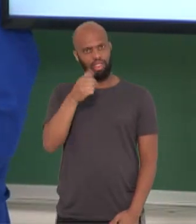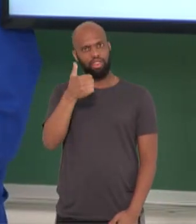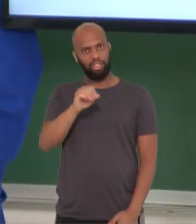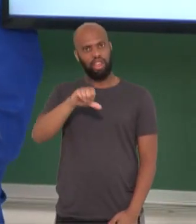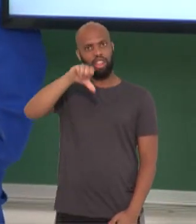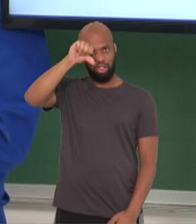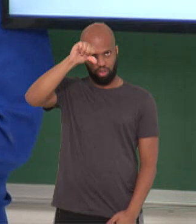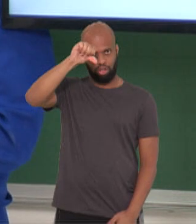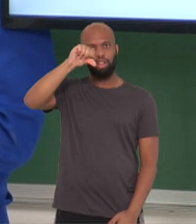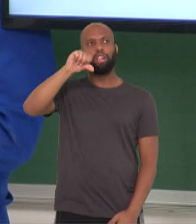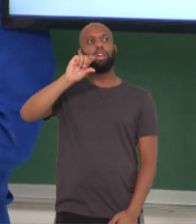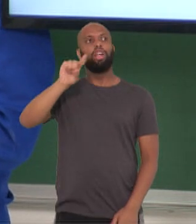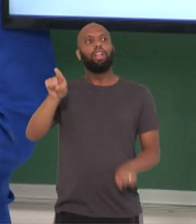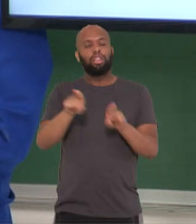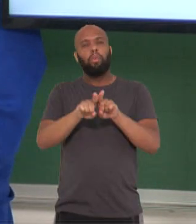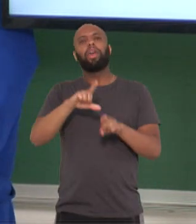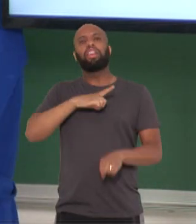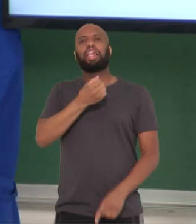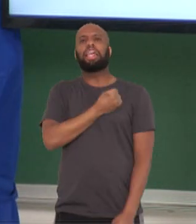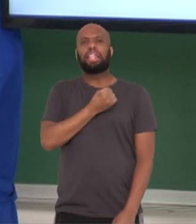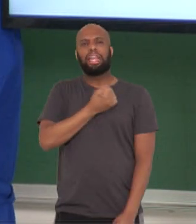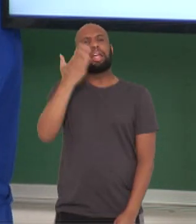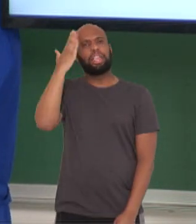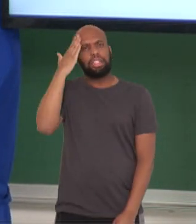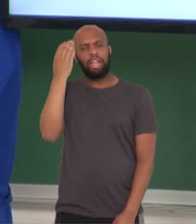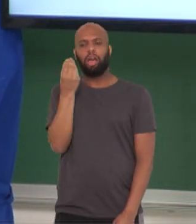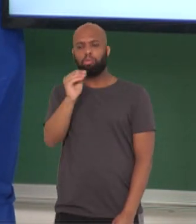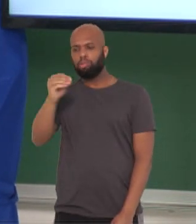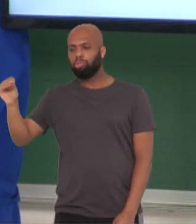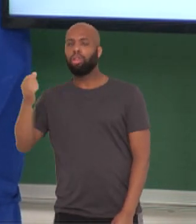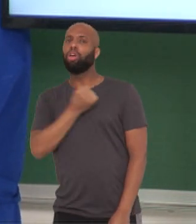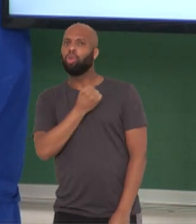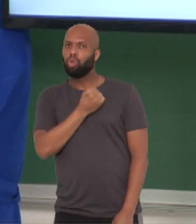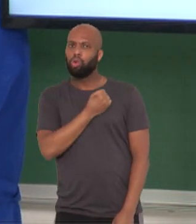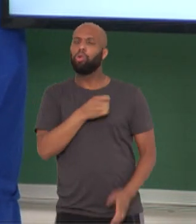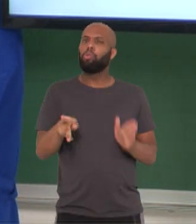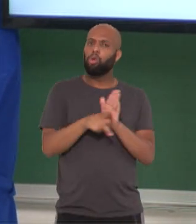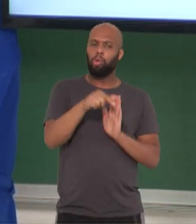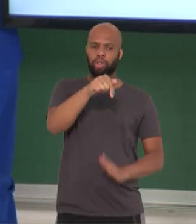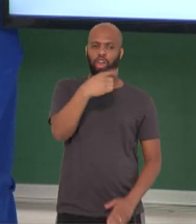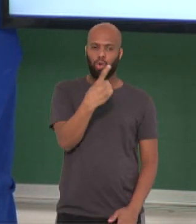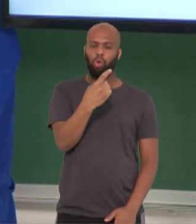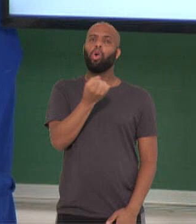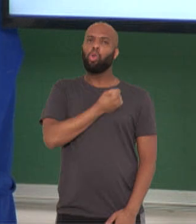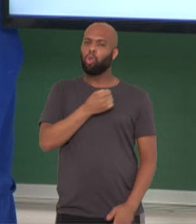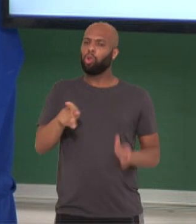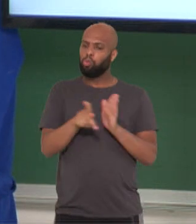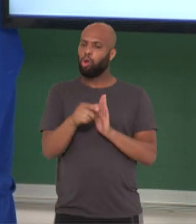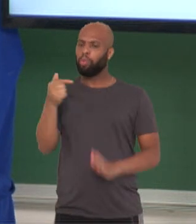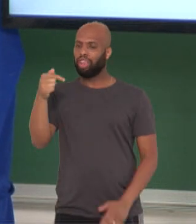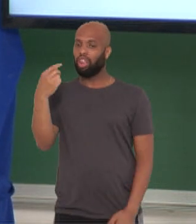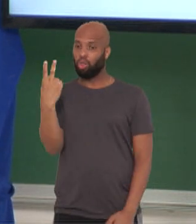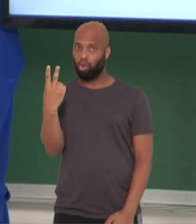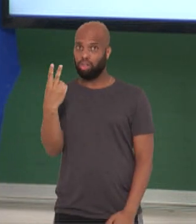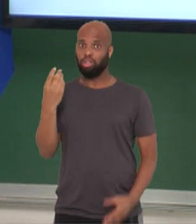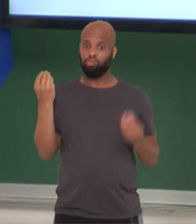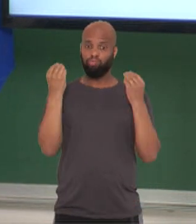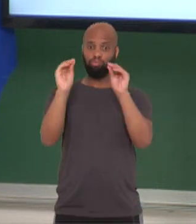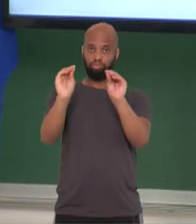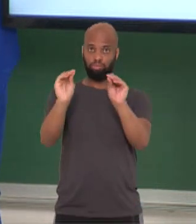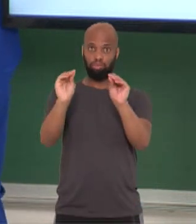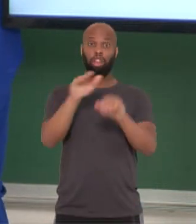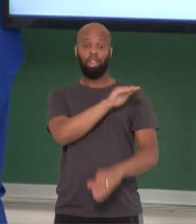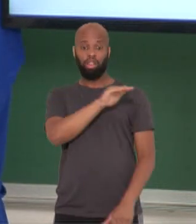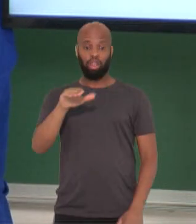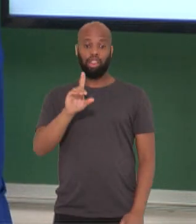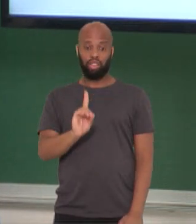nona, 4,5 vezes 10 elevado a menos 6, 3 vezes 10 a menos 6. Tudo isso divididos pela distância elevada ao quadrado